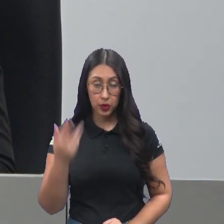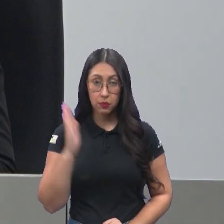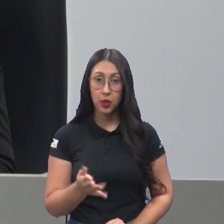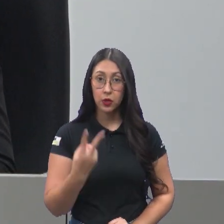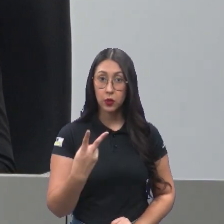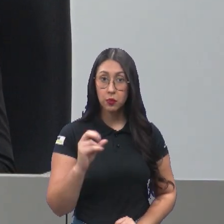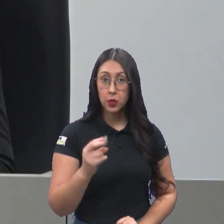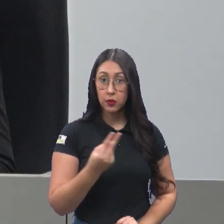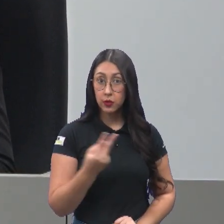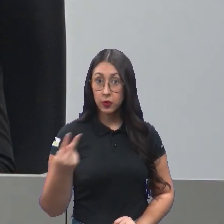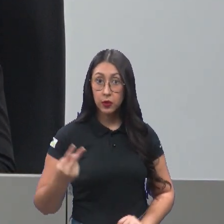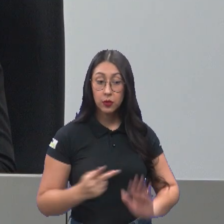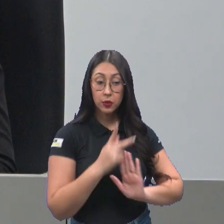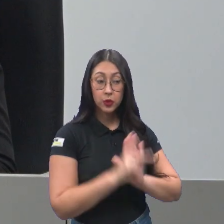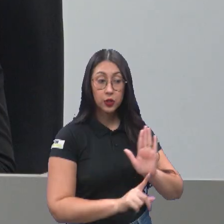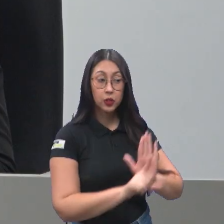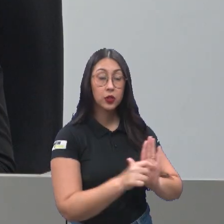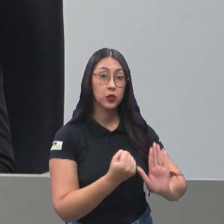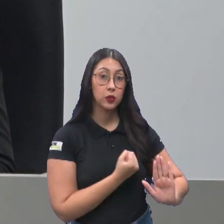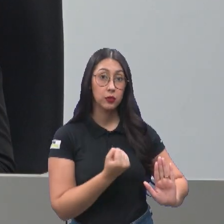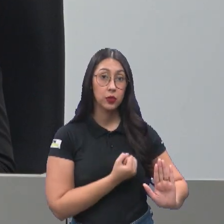12112/2022, projeto de lei número